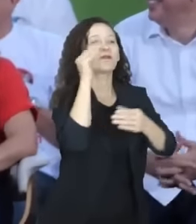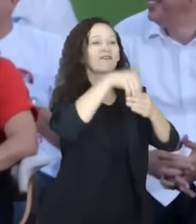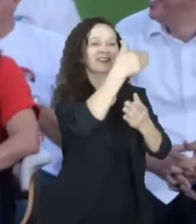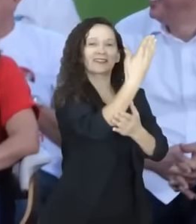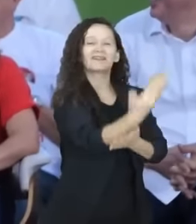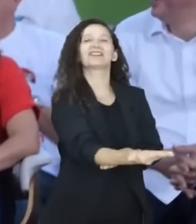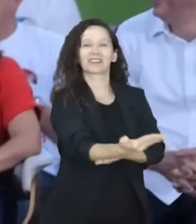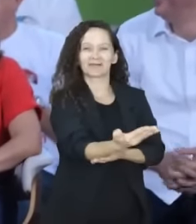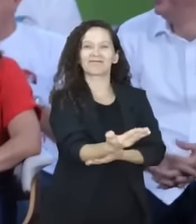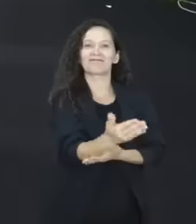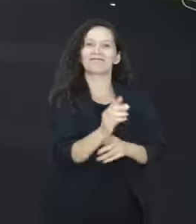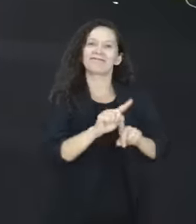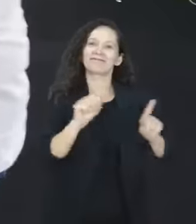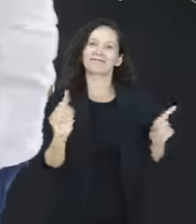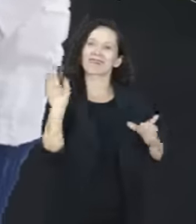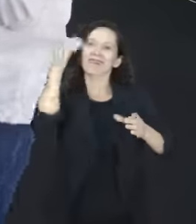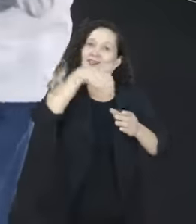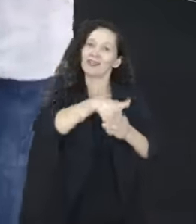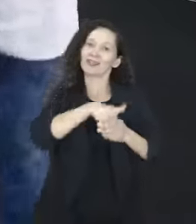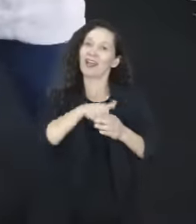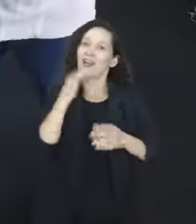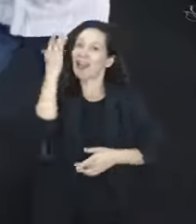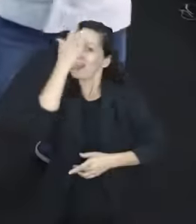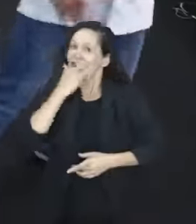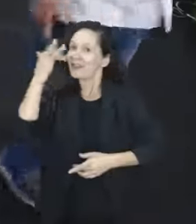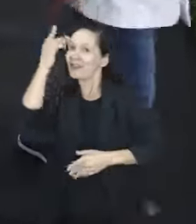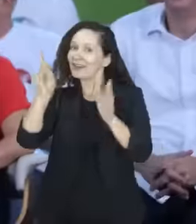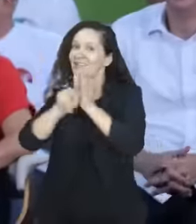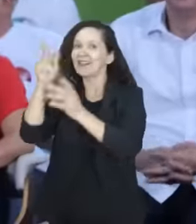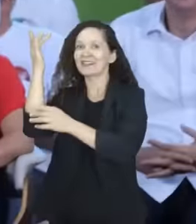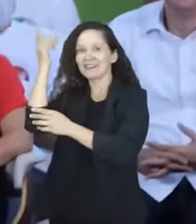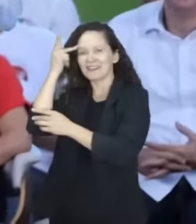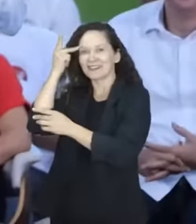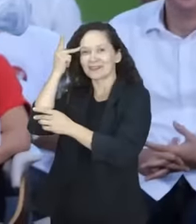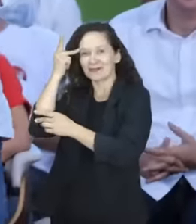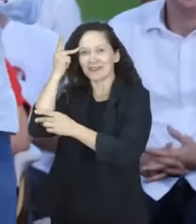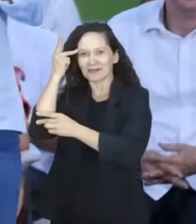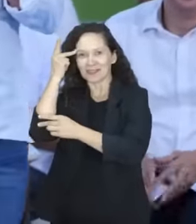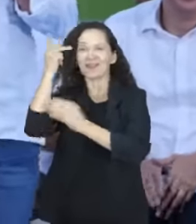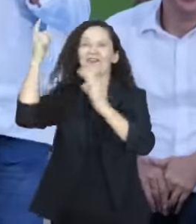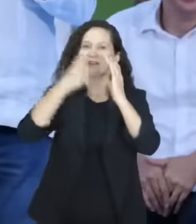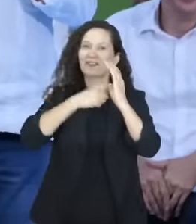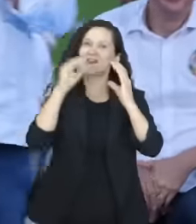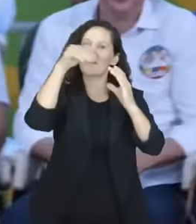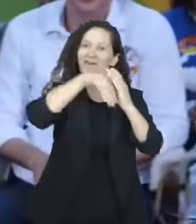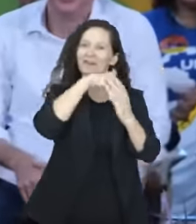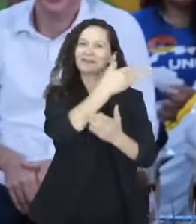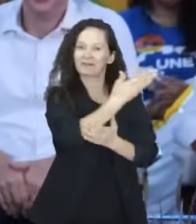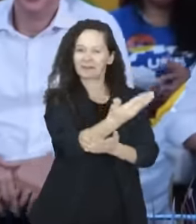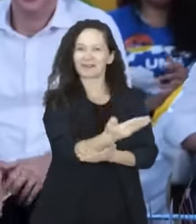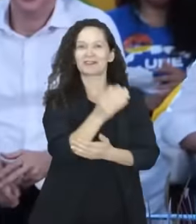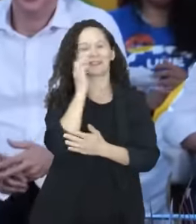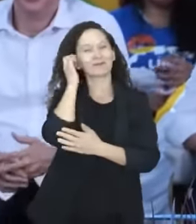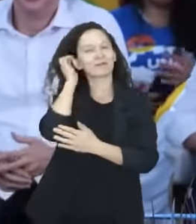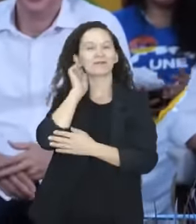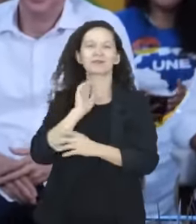no Haddad lá em São Paulo, então eu fico devendo esse voto para você. Mas, companheiros e